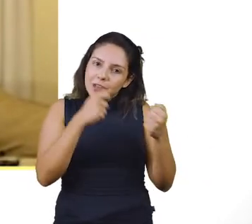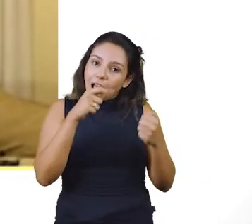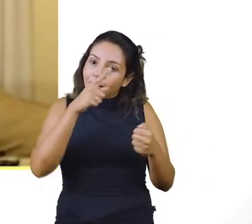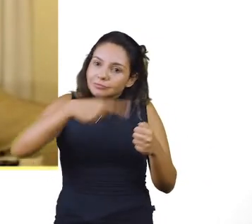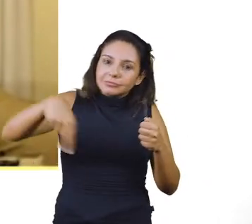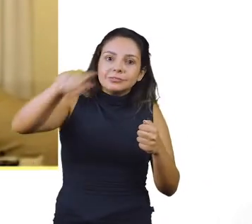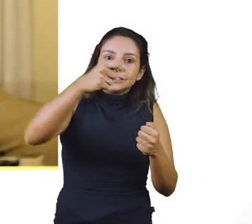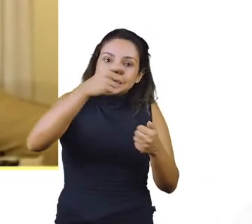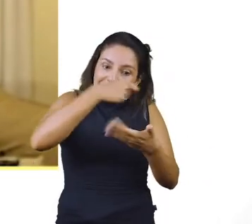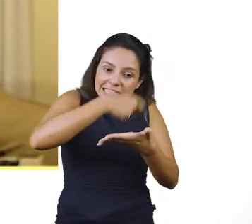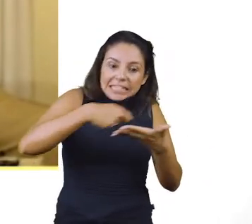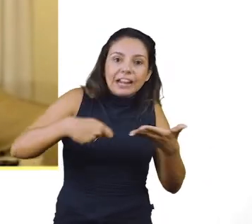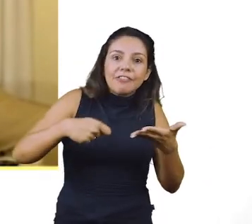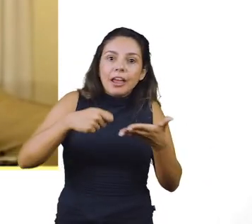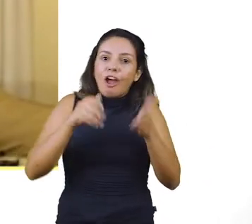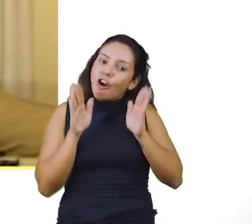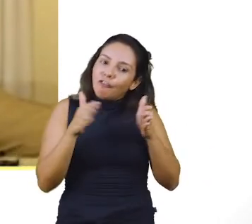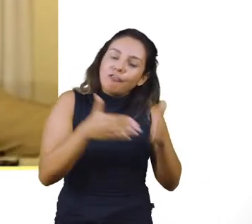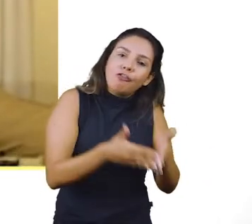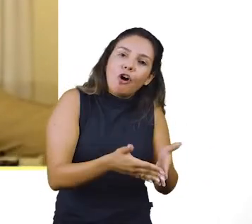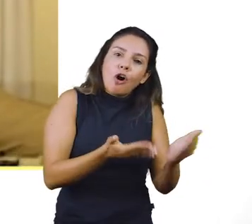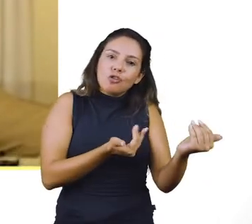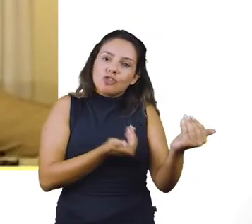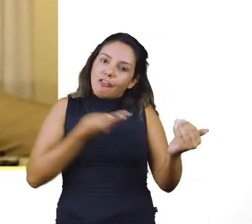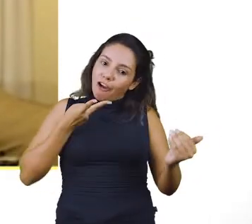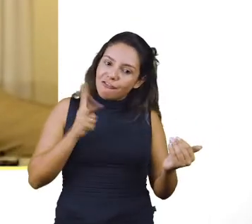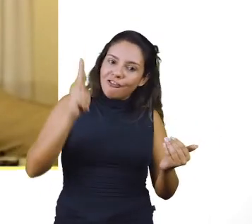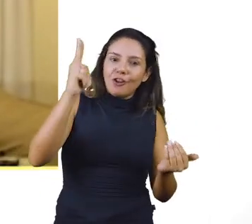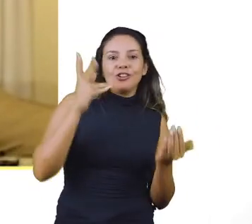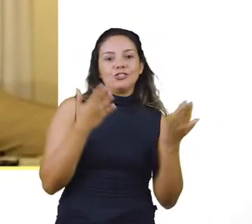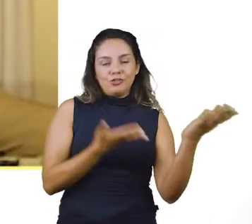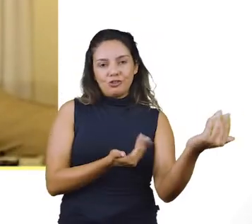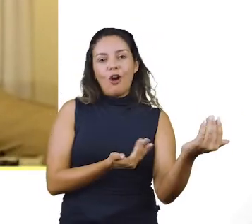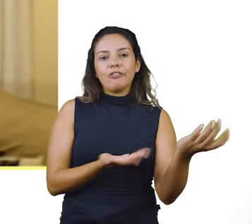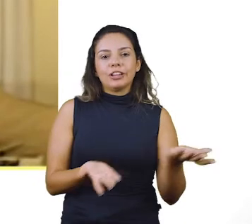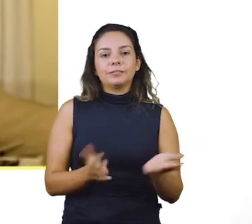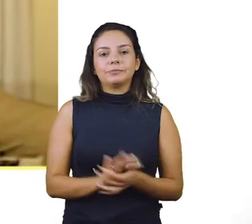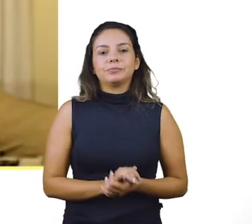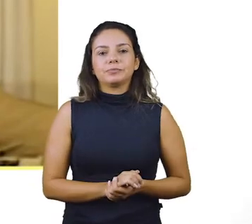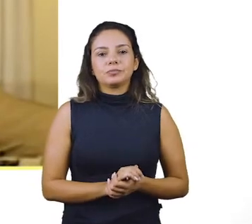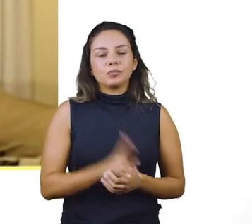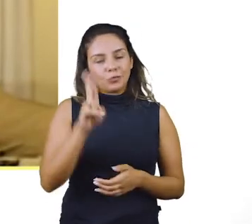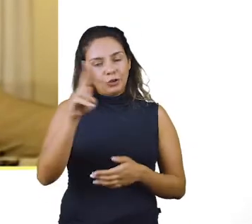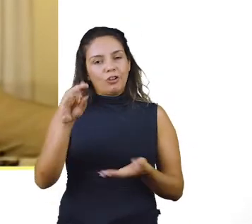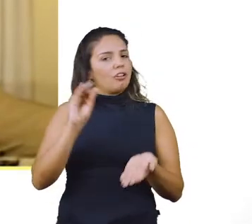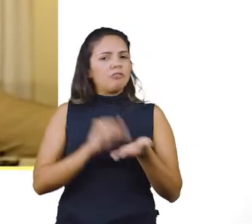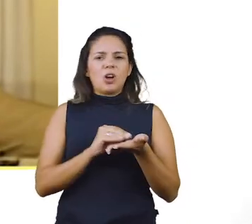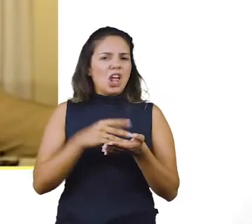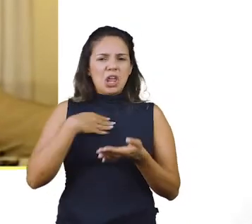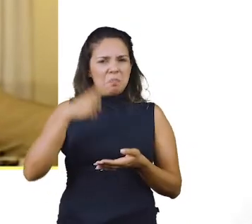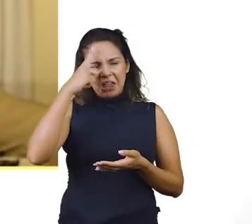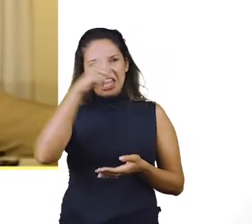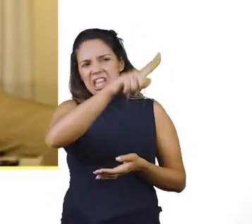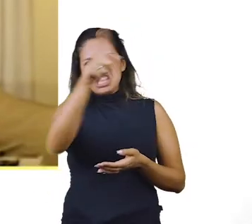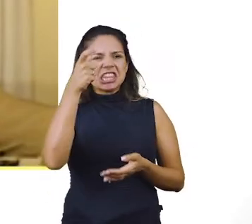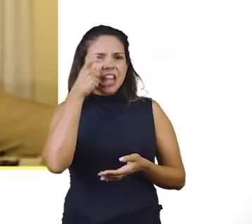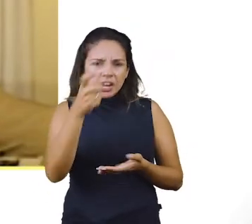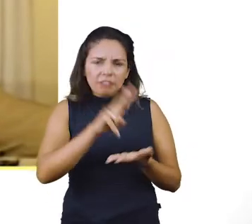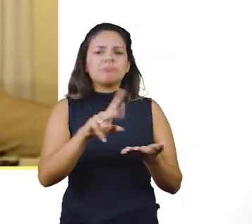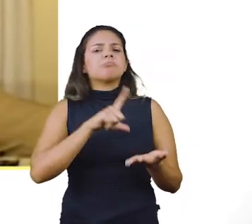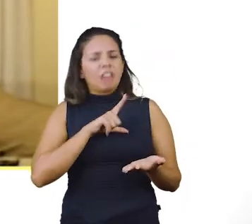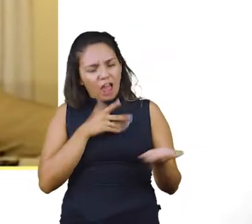público, editoras que realmente valorizassem tudo isso. Acho que nunca faltou no jovem o interesse pela leitura,